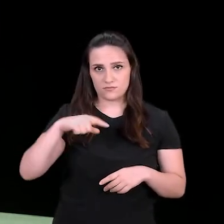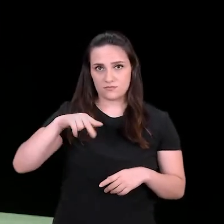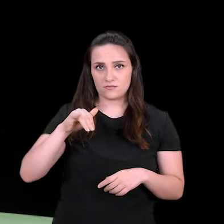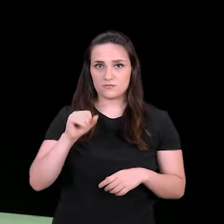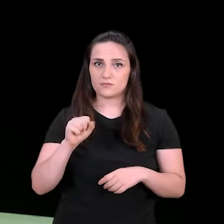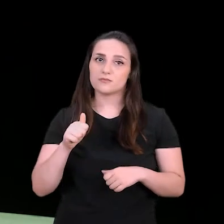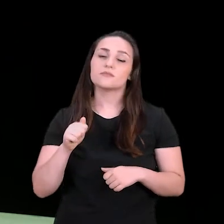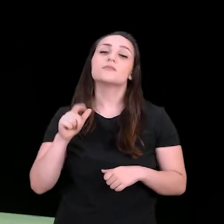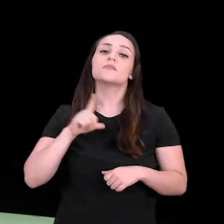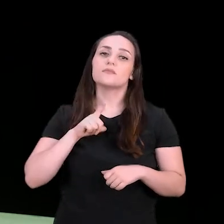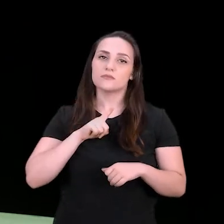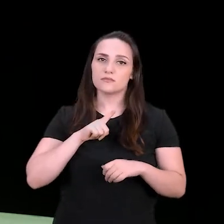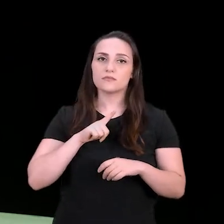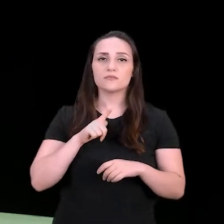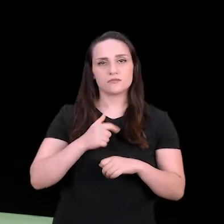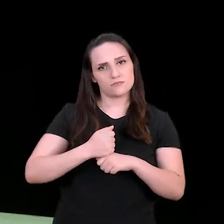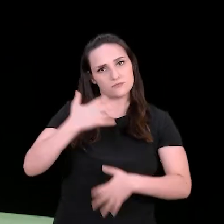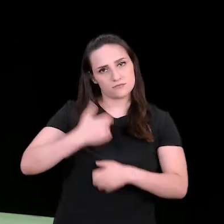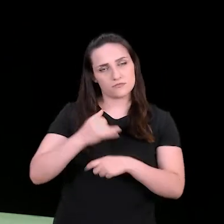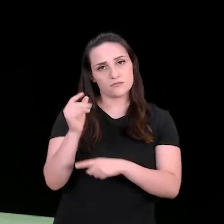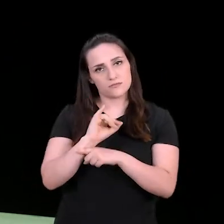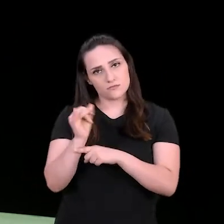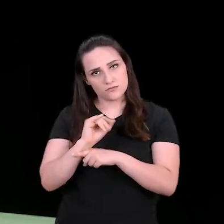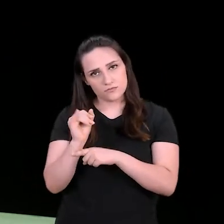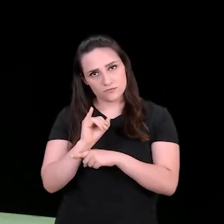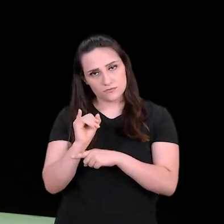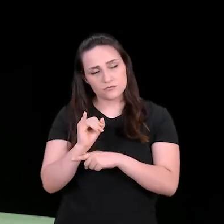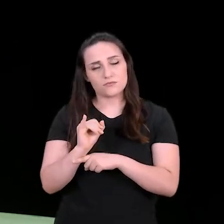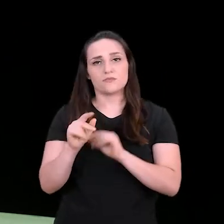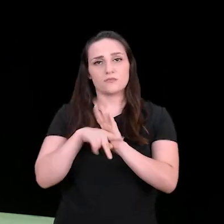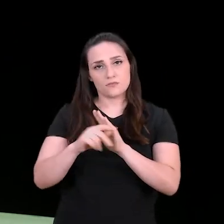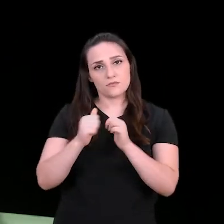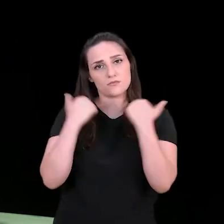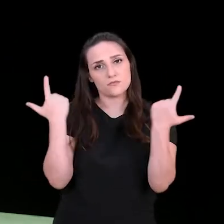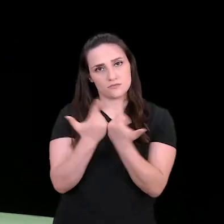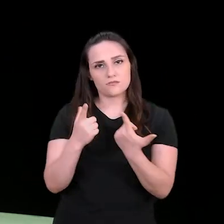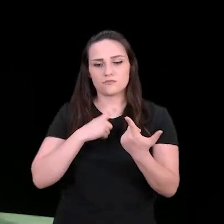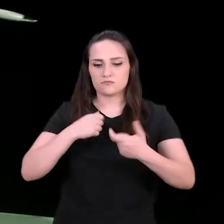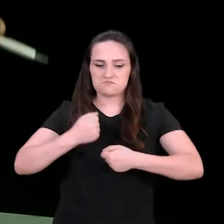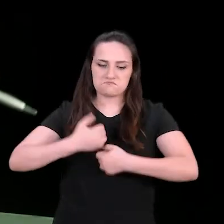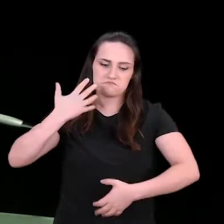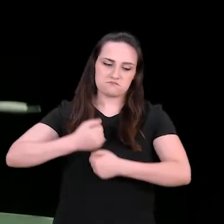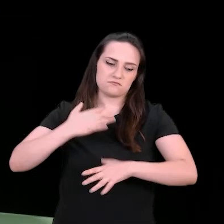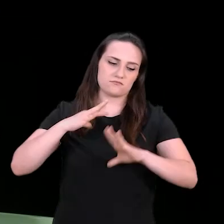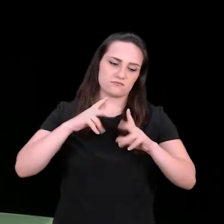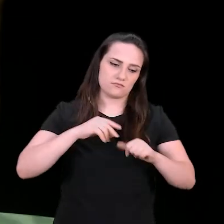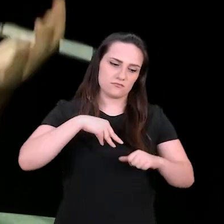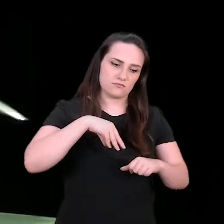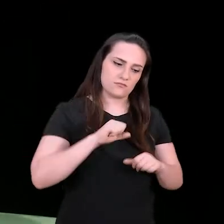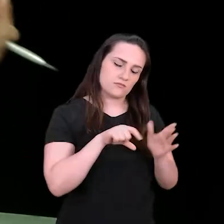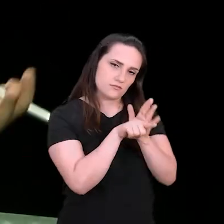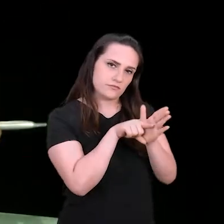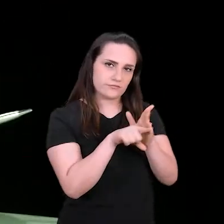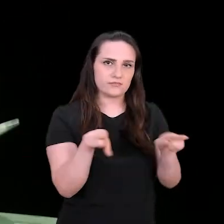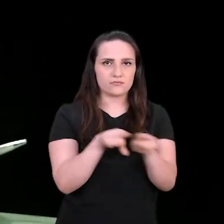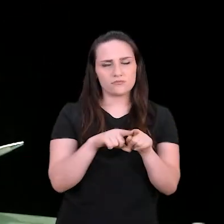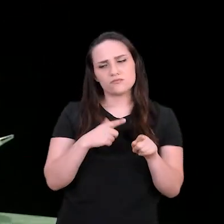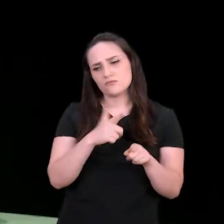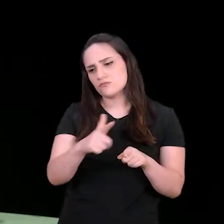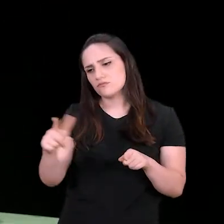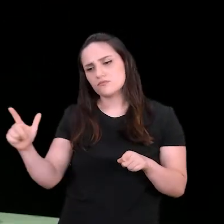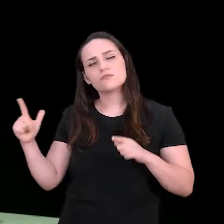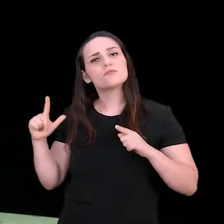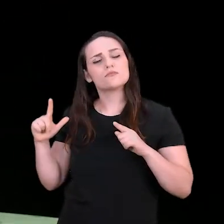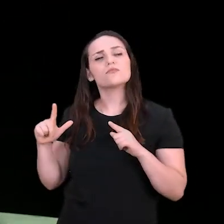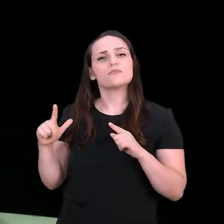Assembleia Legislativa de Mato Grosso do Sul. Por lá tem uma playlist com todo o conteúdo do MS Pesquisa, então você confere toda a produção